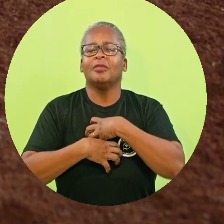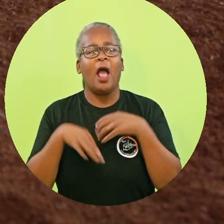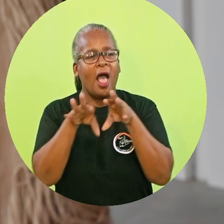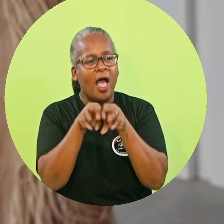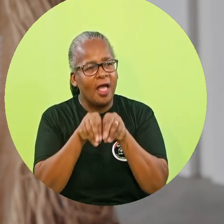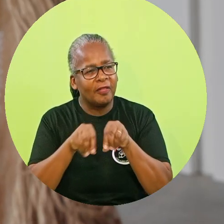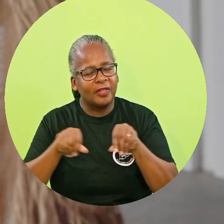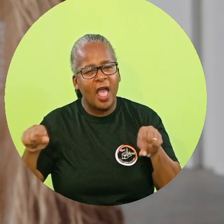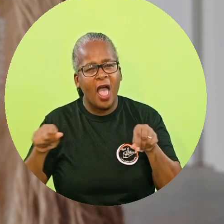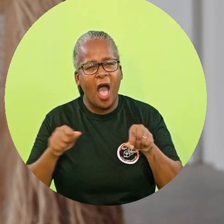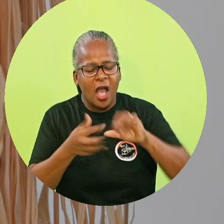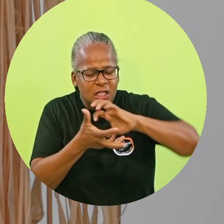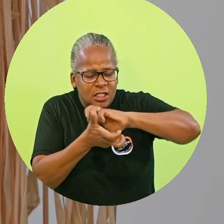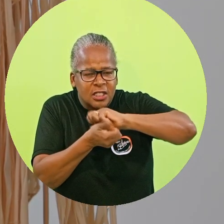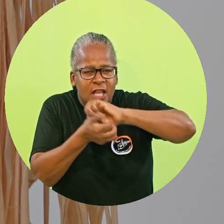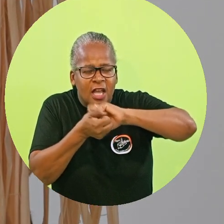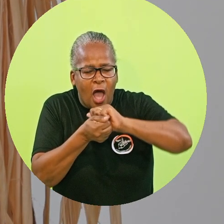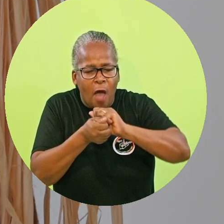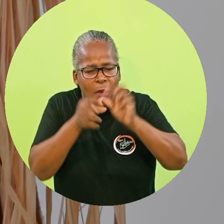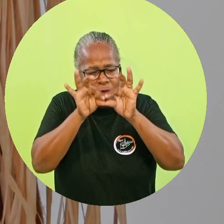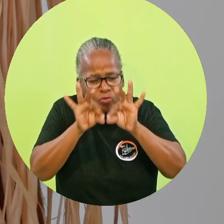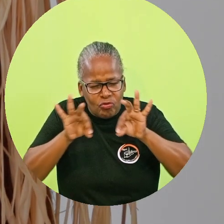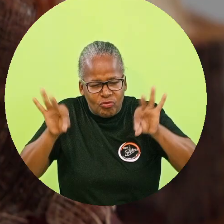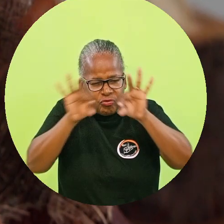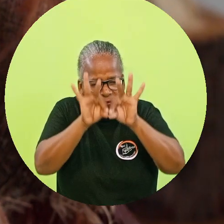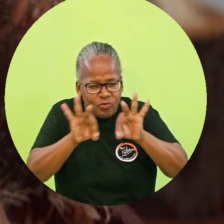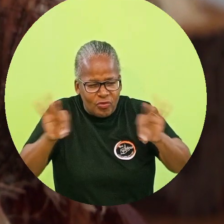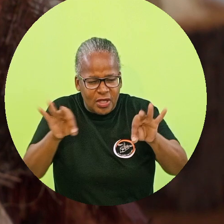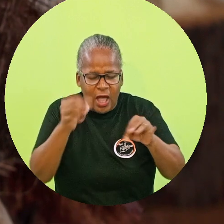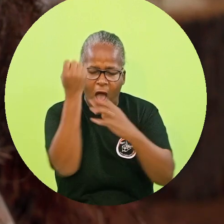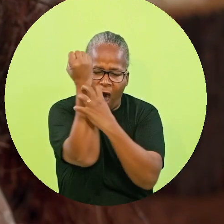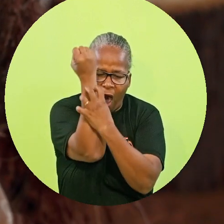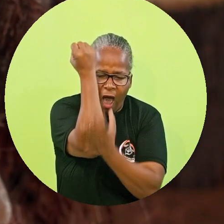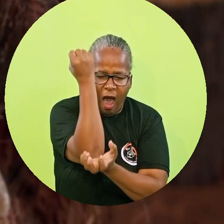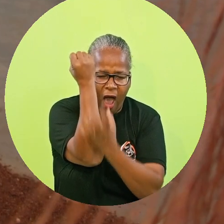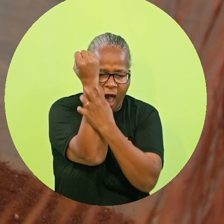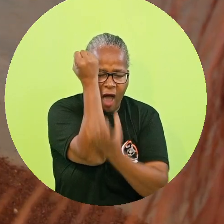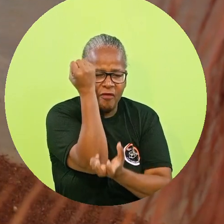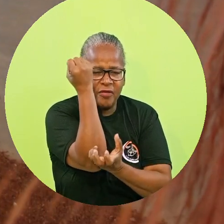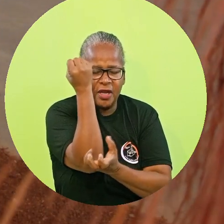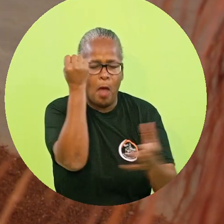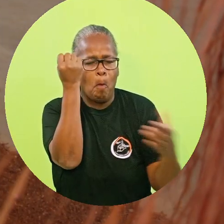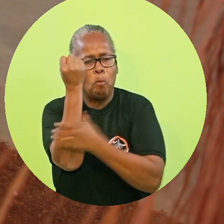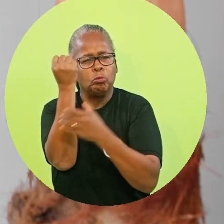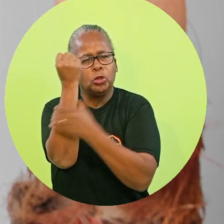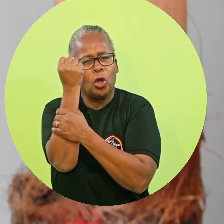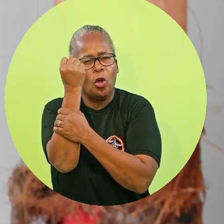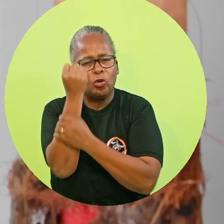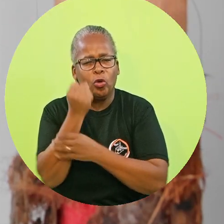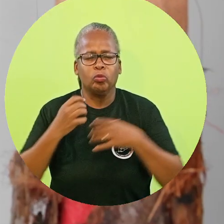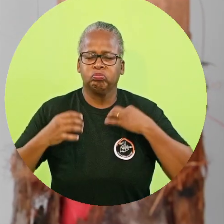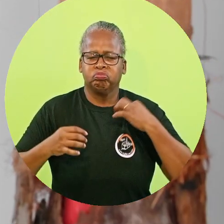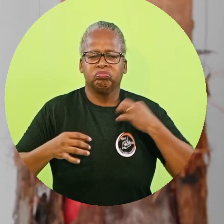Terra, cerâmica, fibras vegetais, cascas de árvores, troncos,